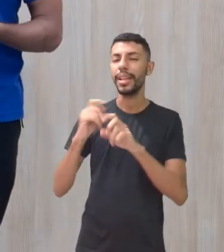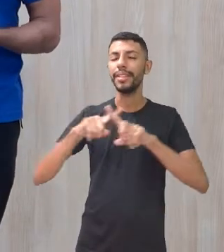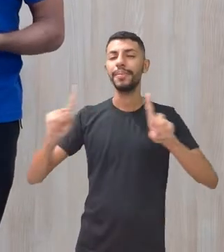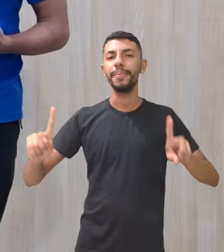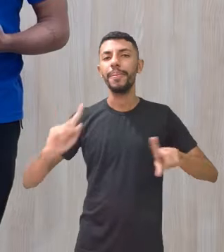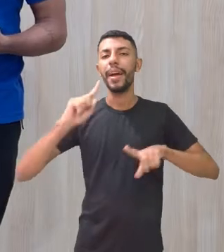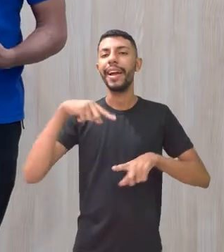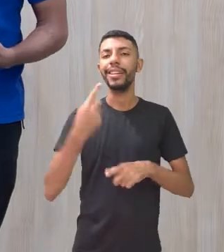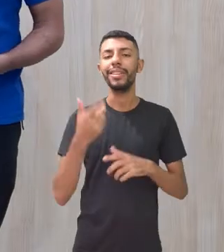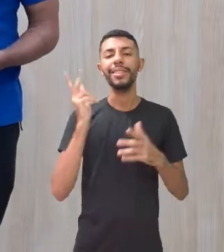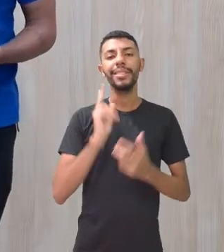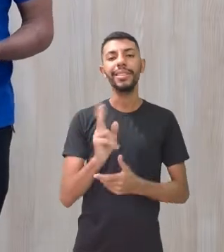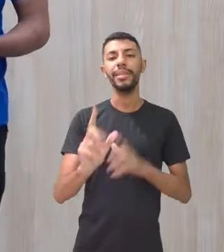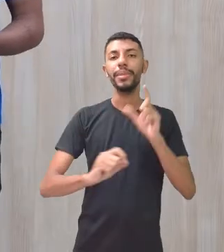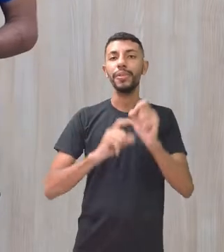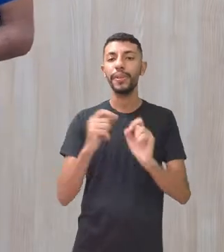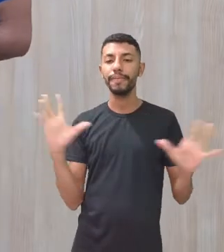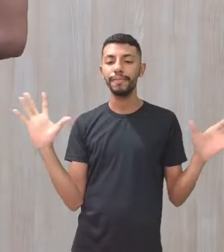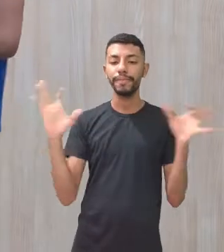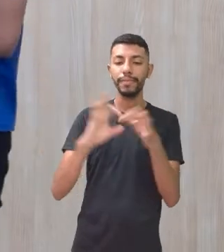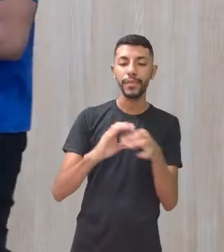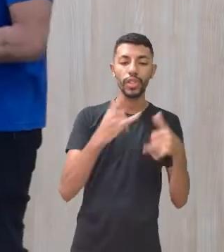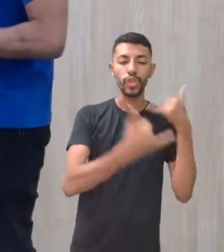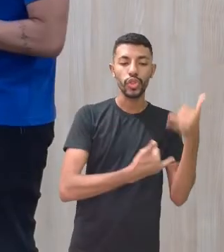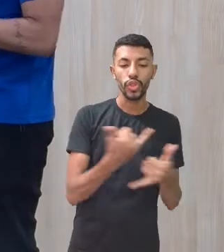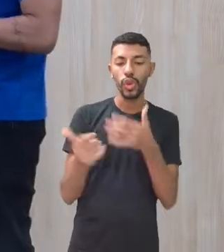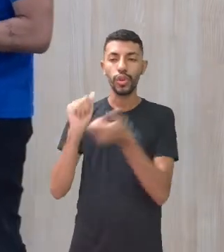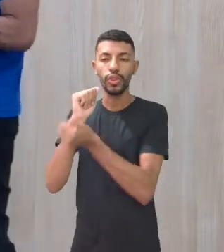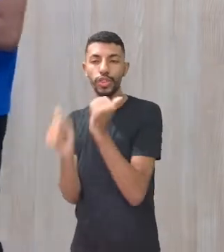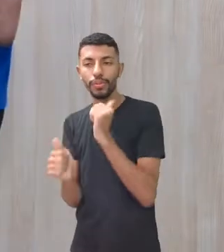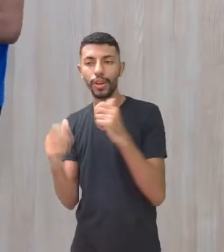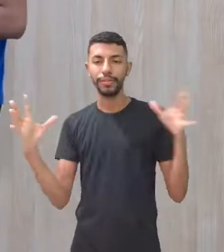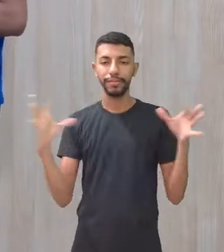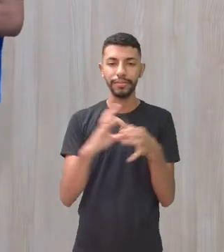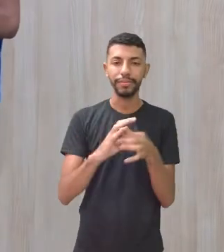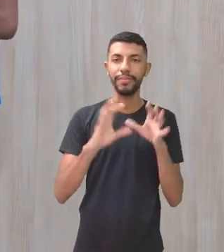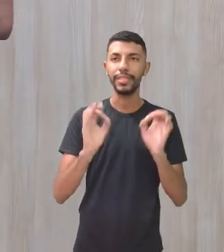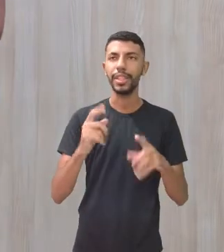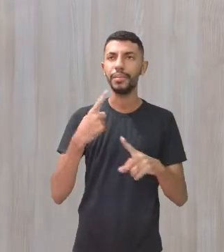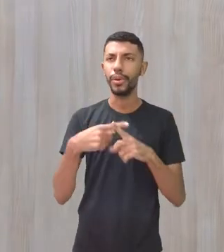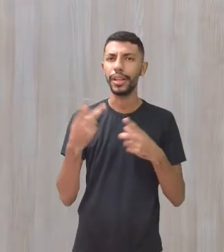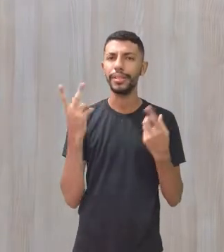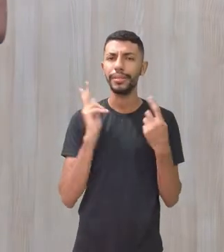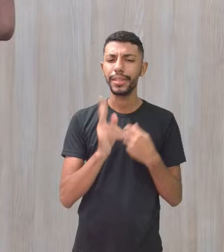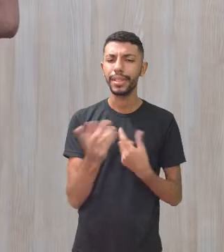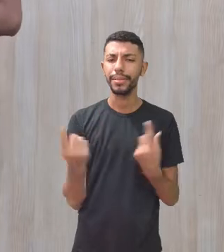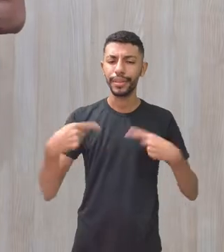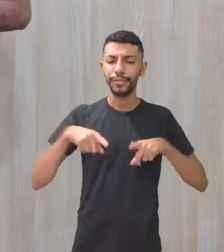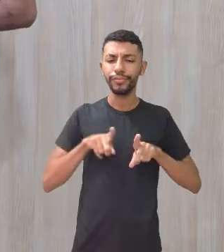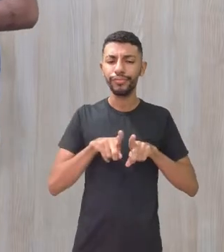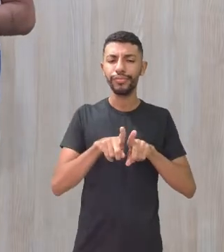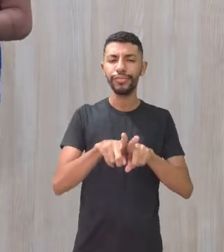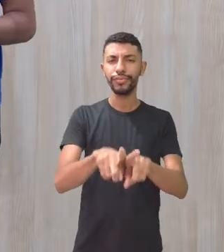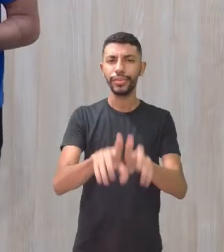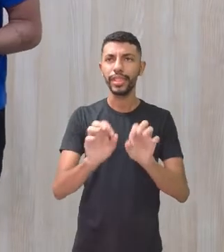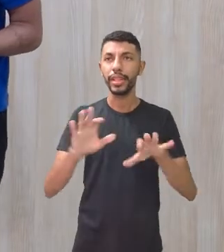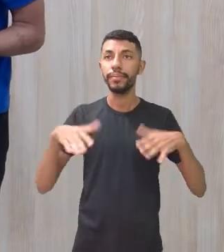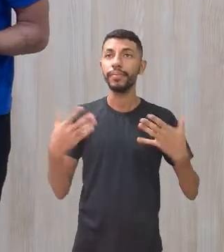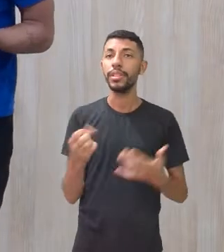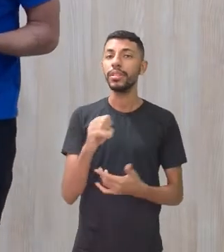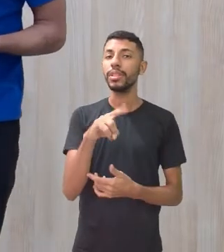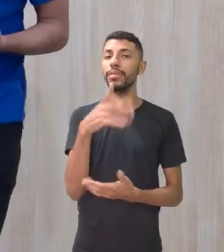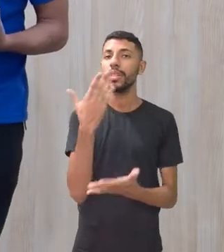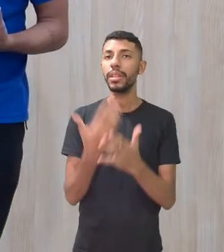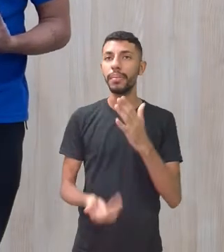sempre faz essa ligação do jogo com o esporte, porque eles estão ali juntinhos o tempo inteiro, né? Então, se você perdeu a